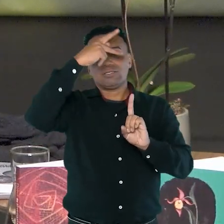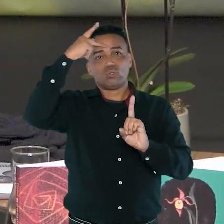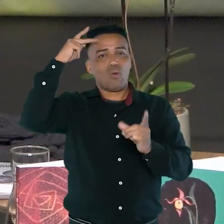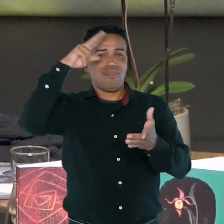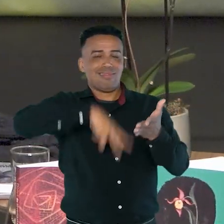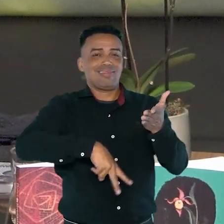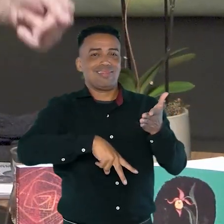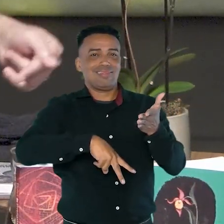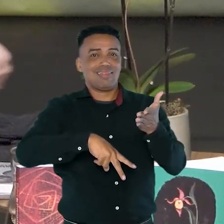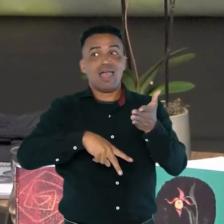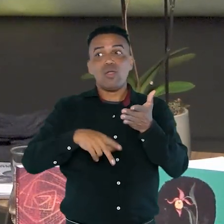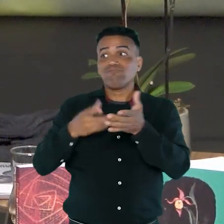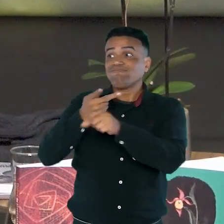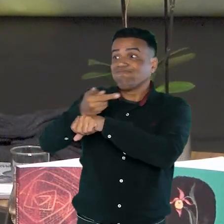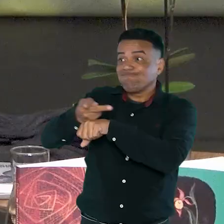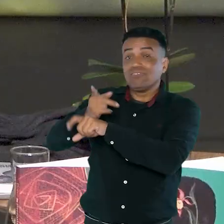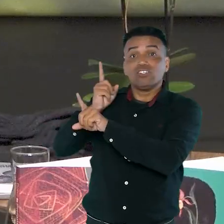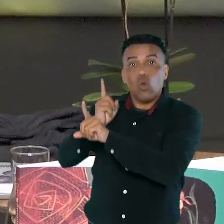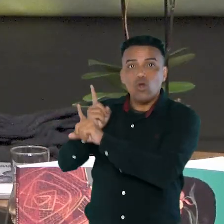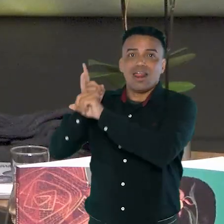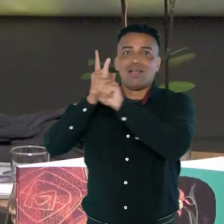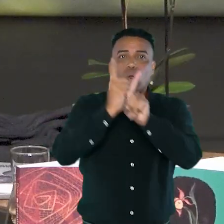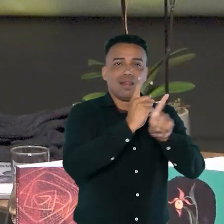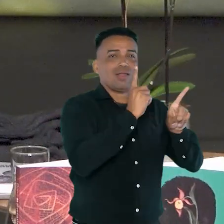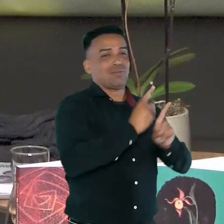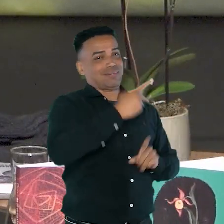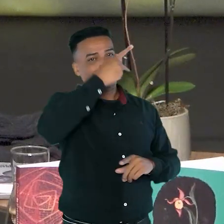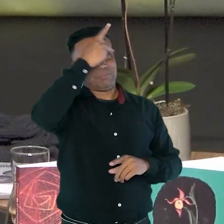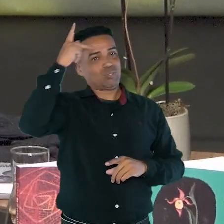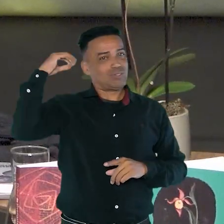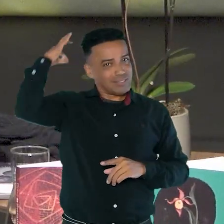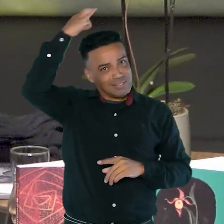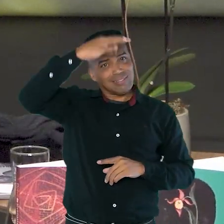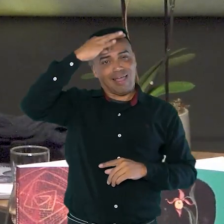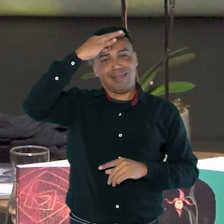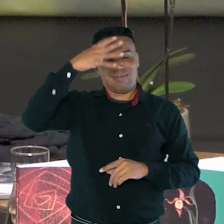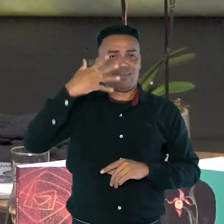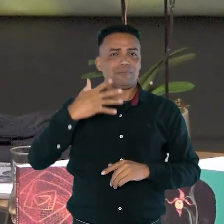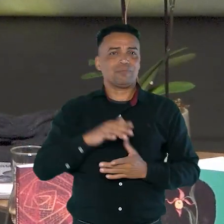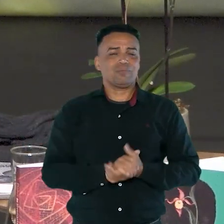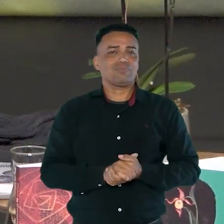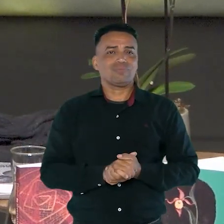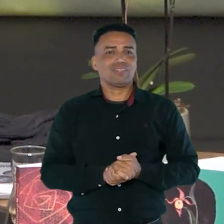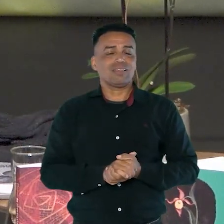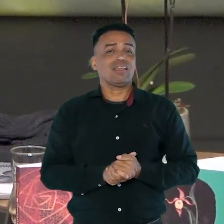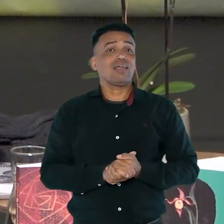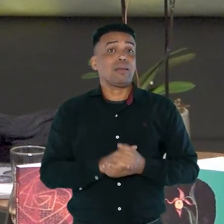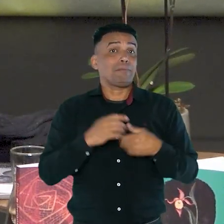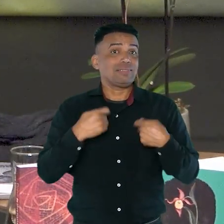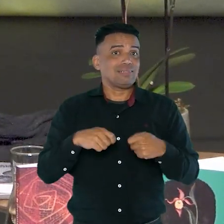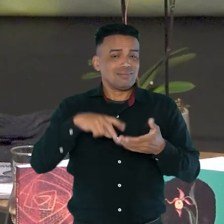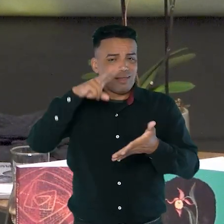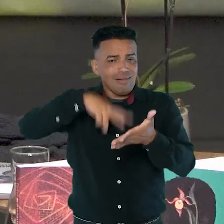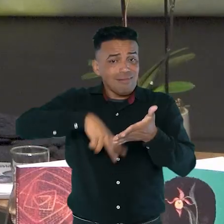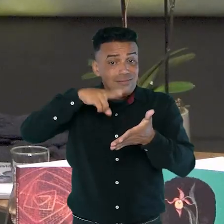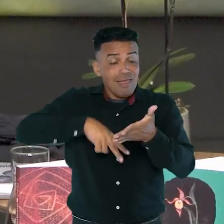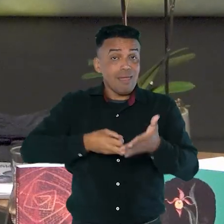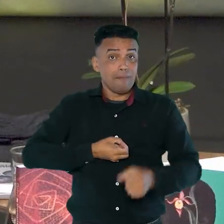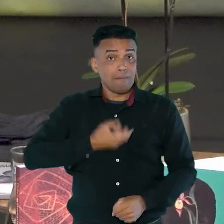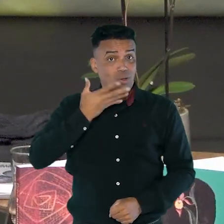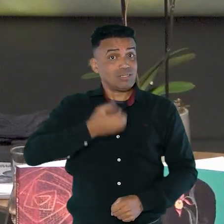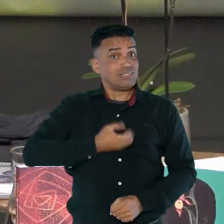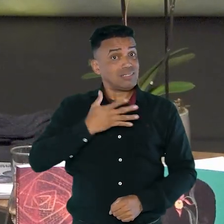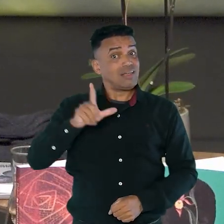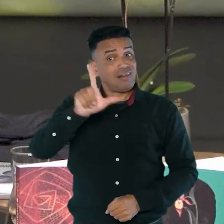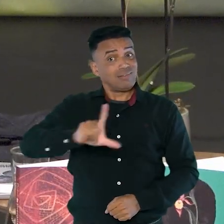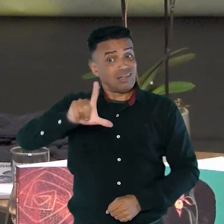sagrado, dessas pessoas. E dizer: olha, você precisa ler poesia, você precisa